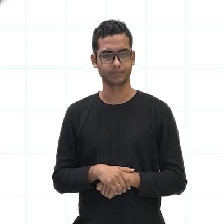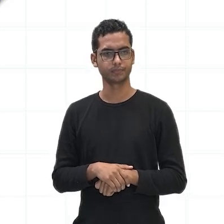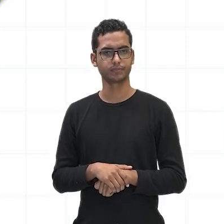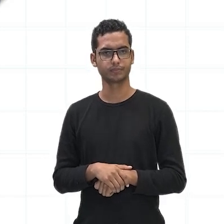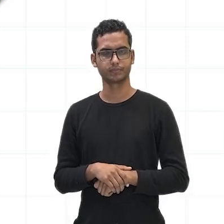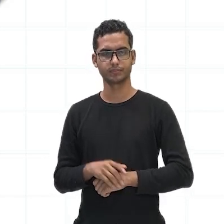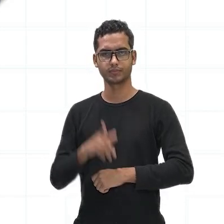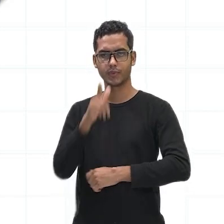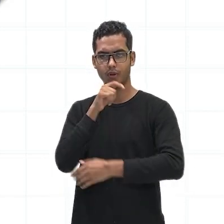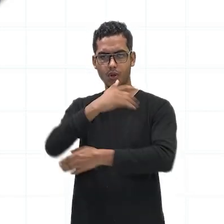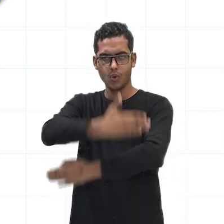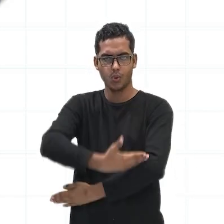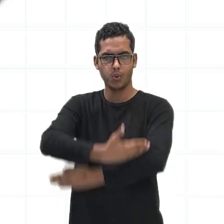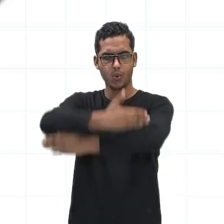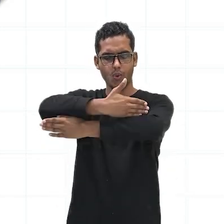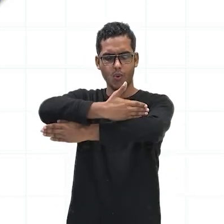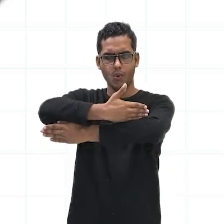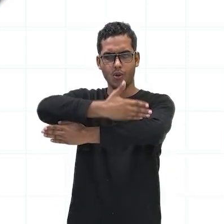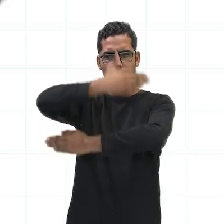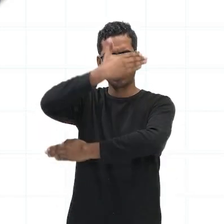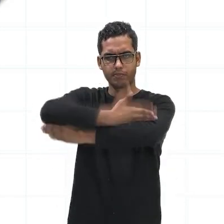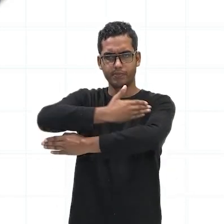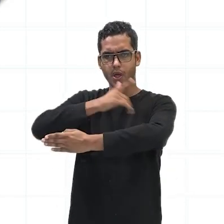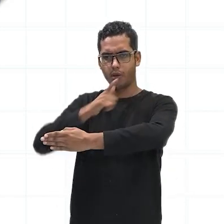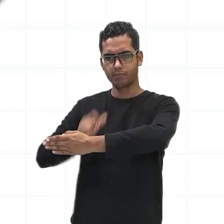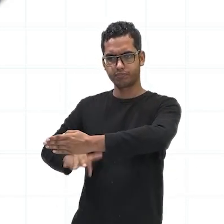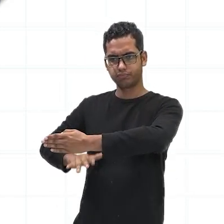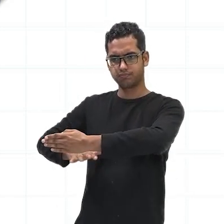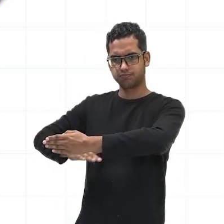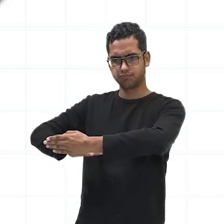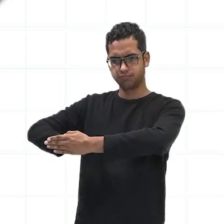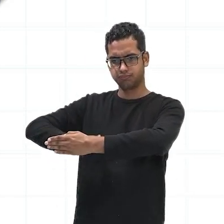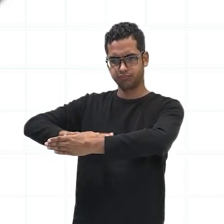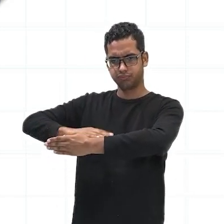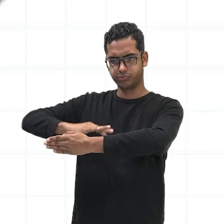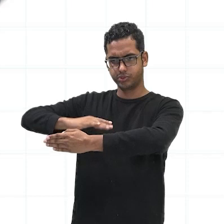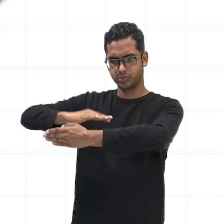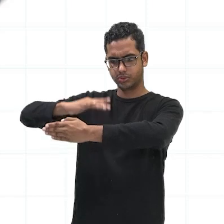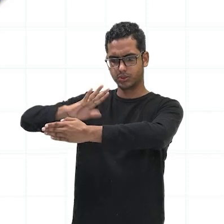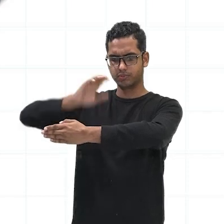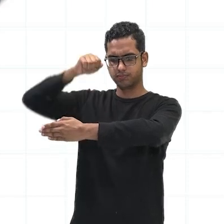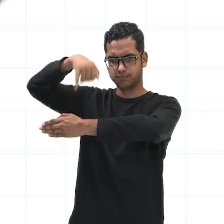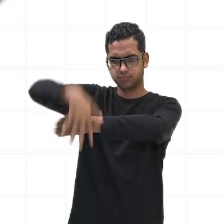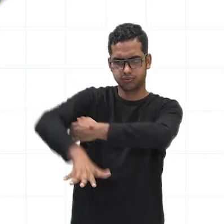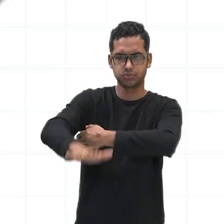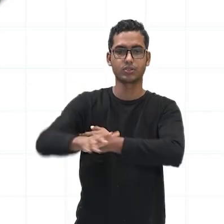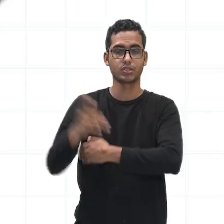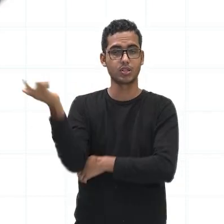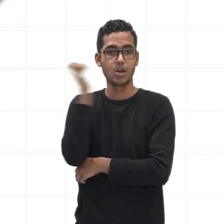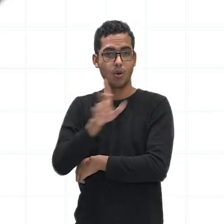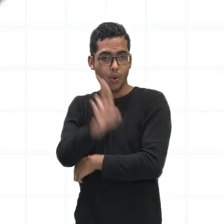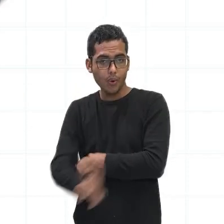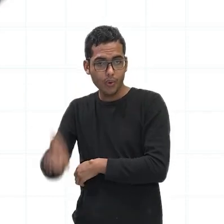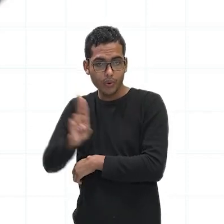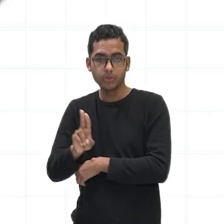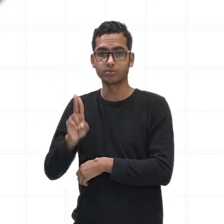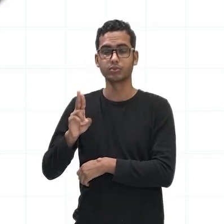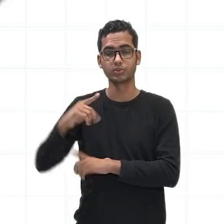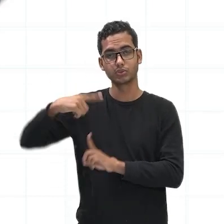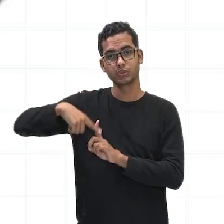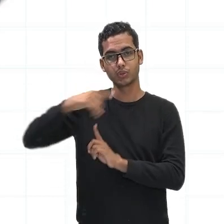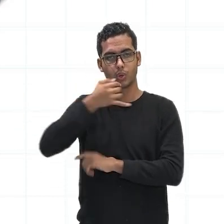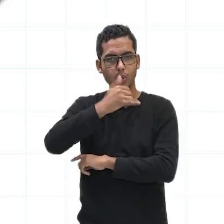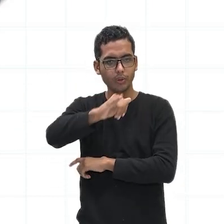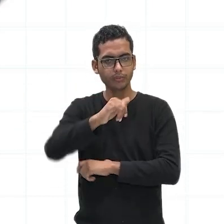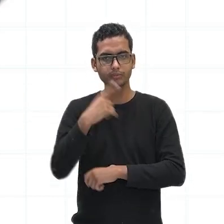represada e vai poder, né, gerar energia. Então, nesse tipo aí, a gente tem a água sendo utilizada como uma fonte de energia.